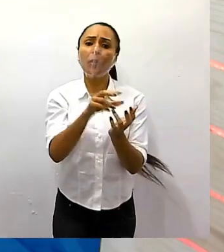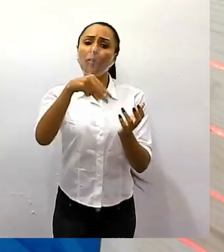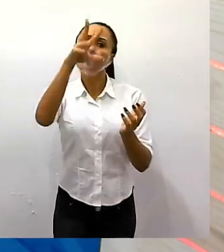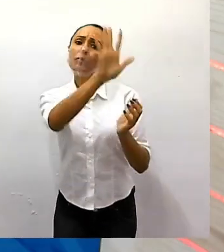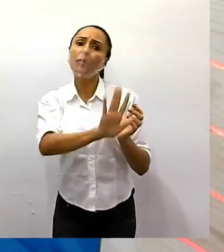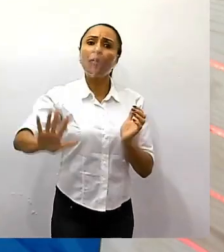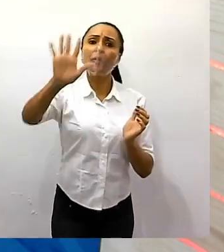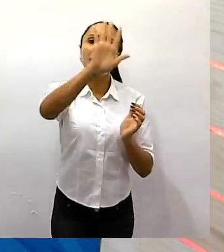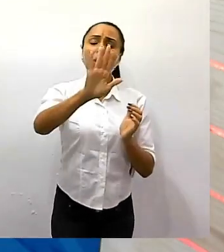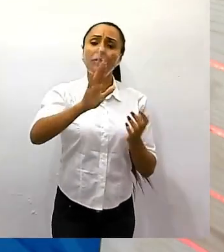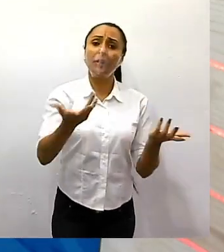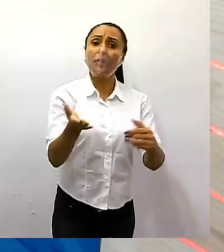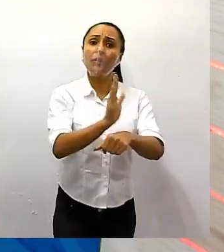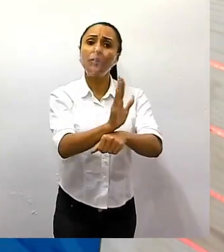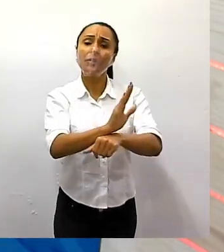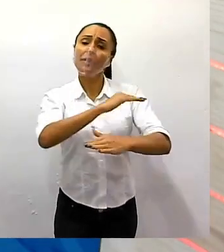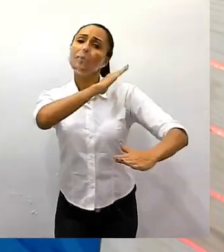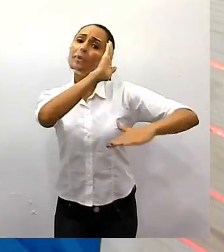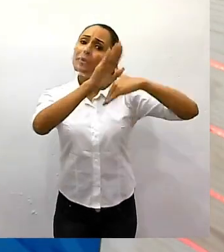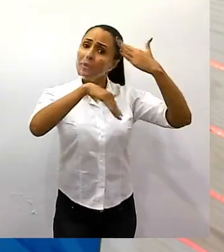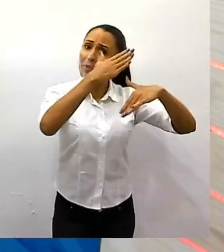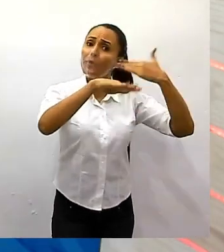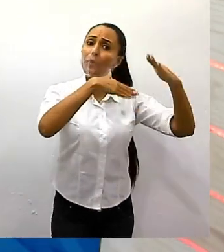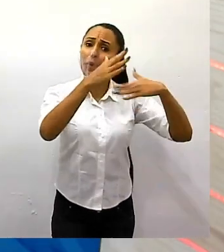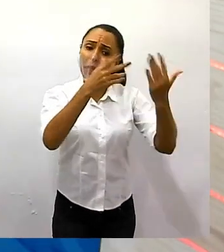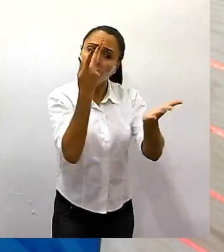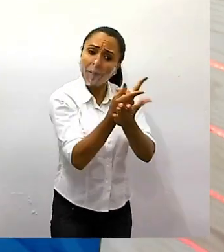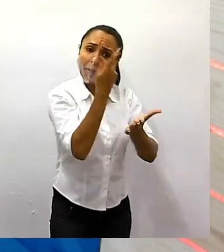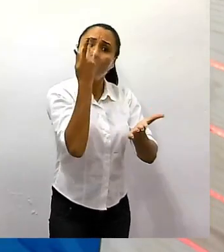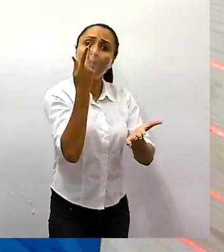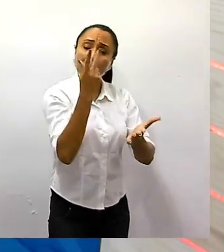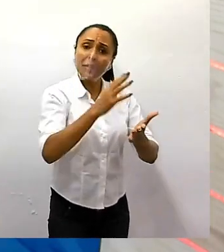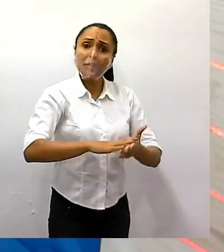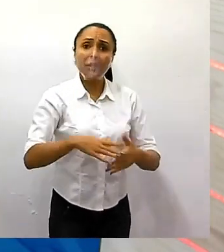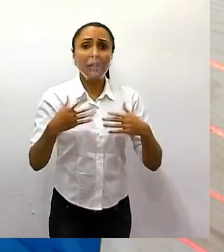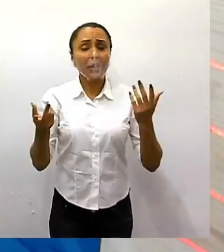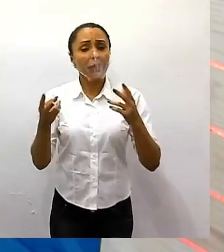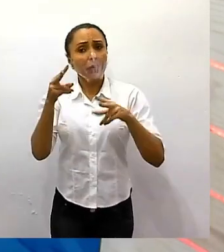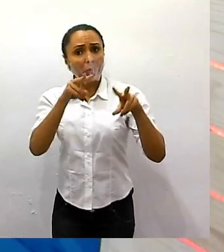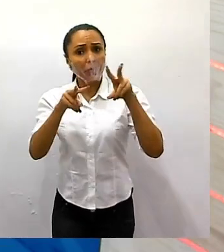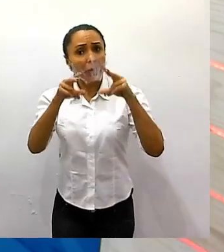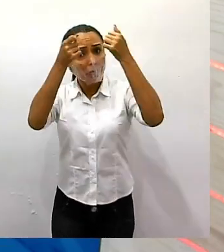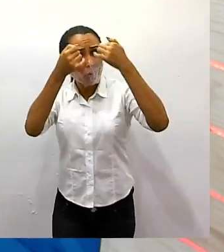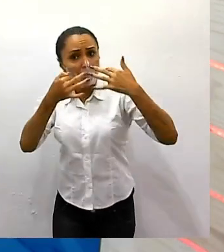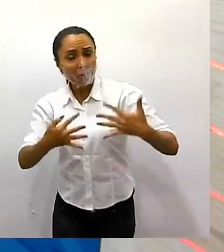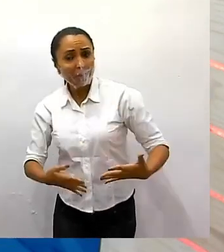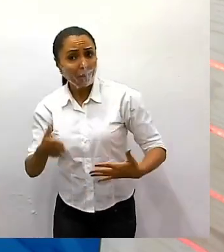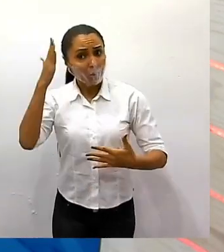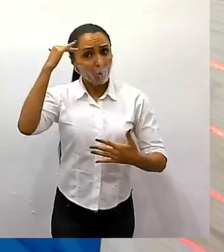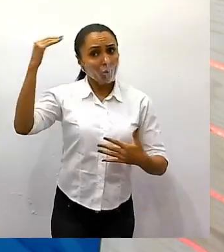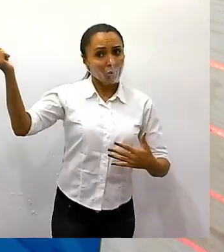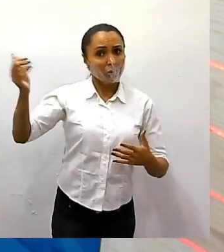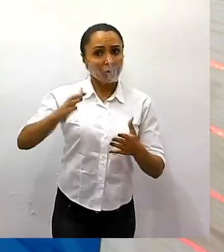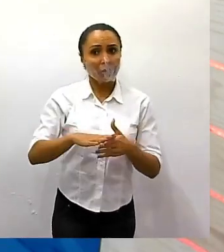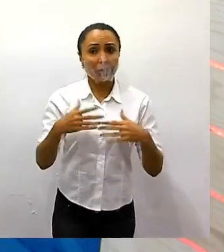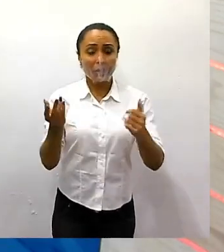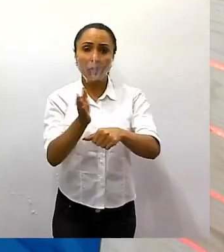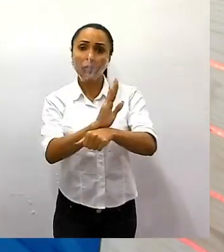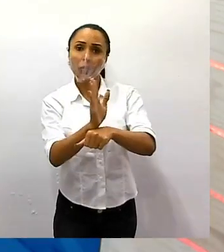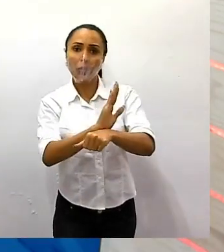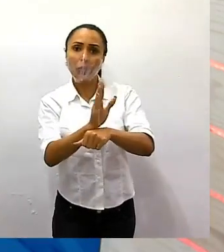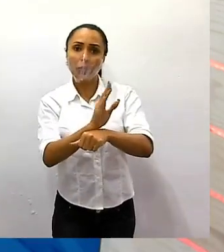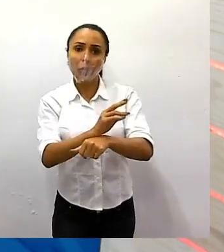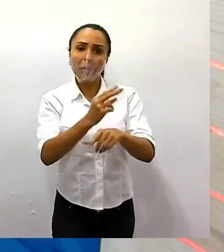Nordeste, o cinema se desenvolveu, o cinema vem acontecendo, e vamos ver alguns dos nossos atores e alguns dos nossos filmes que estão